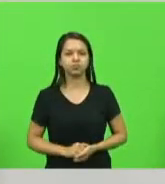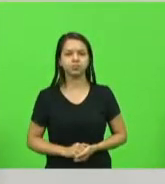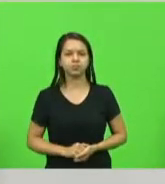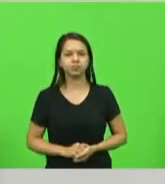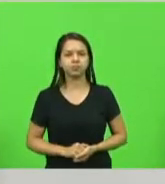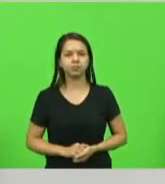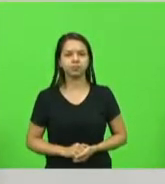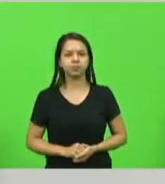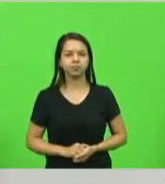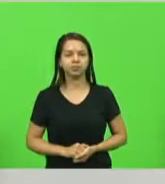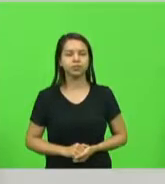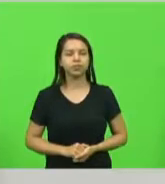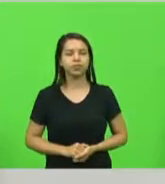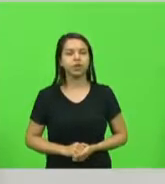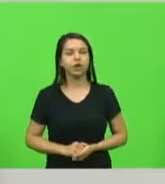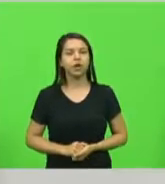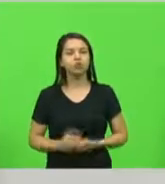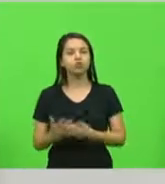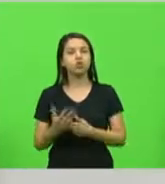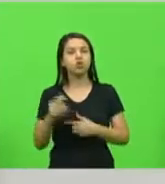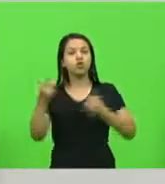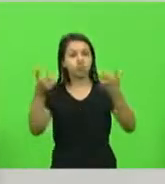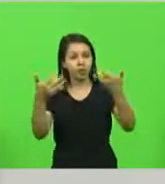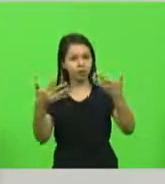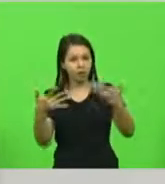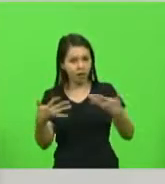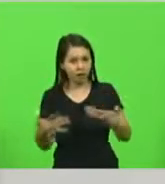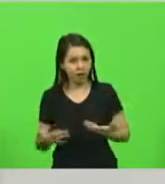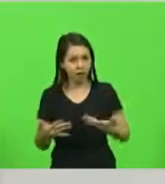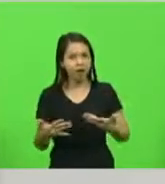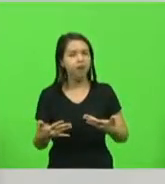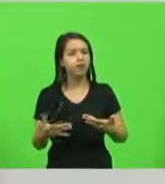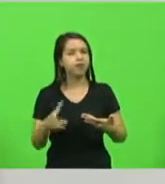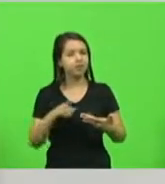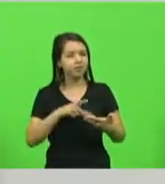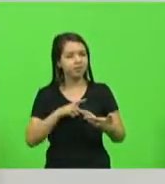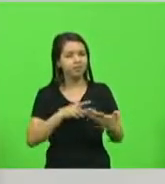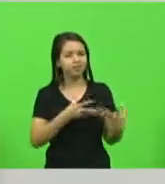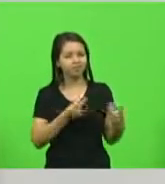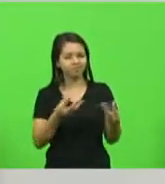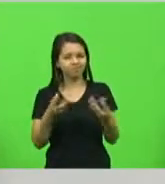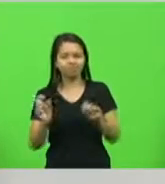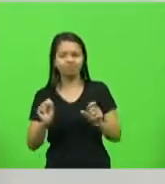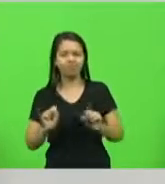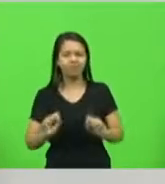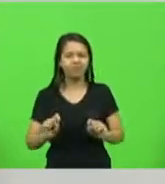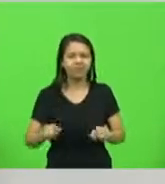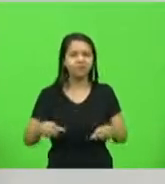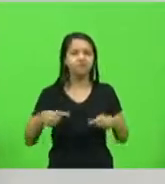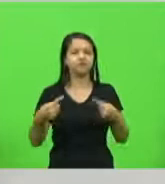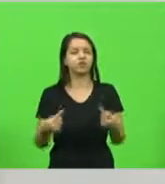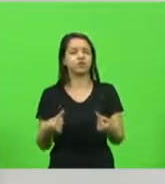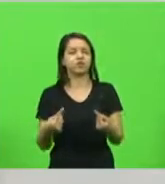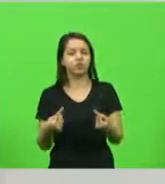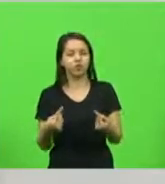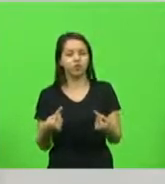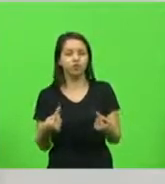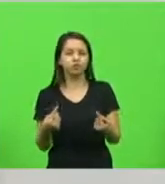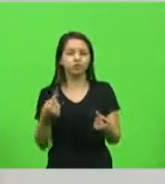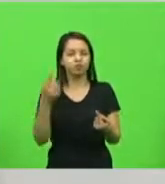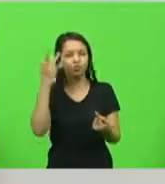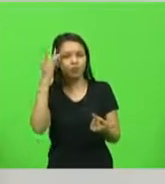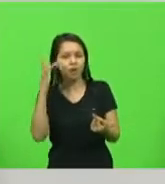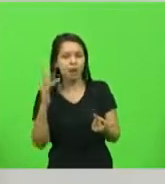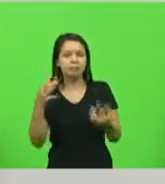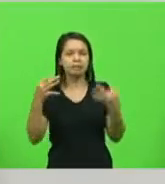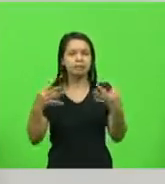É o que ajuda a explicar como, mesmo diante de tantos desafios e incertezas, chegamos ao final de